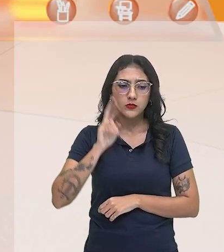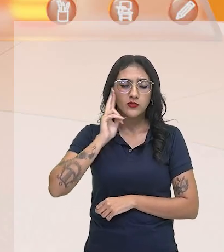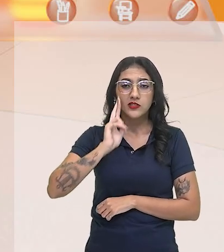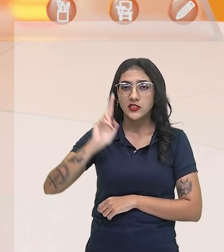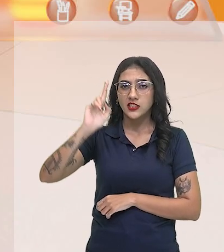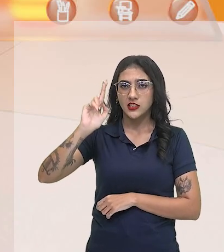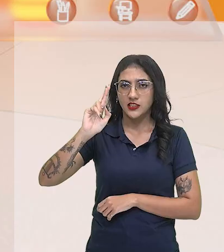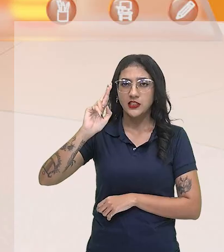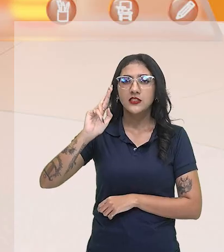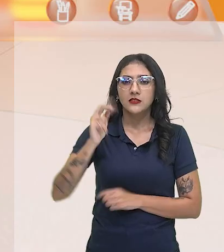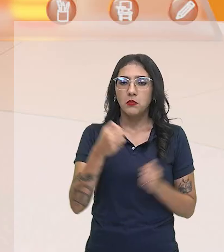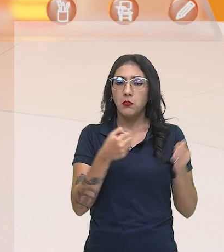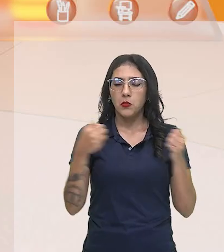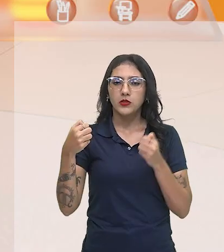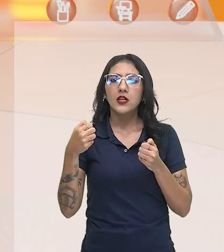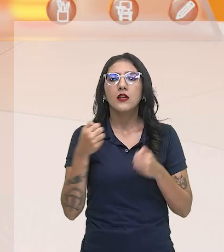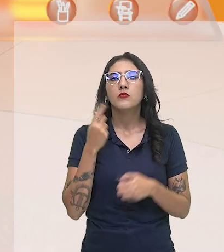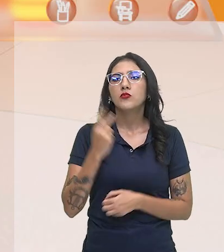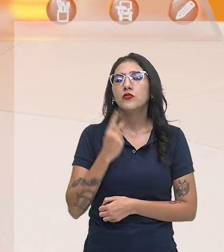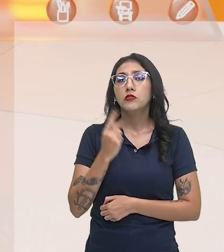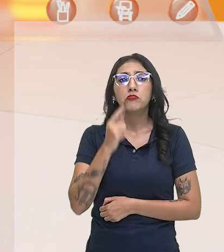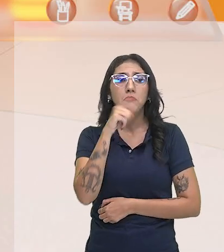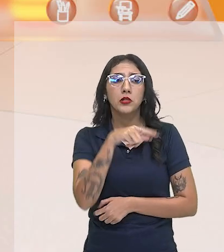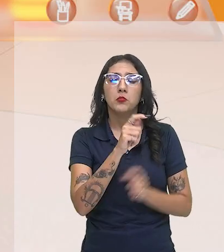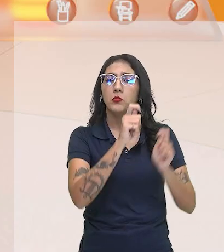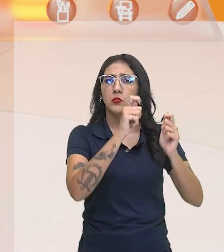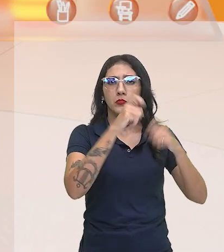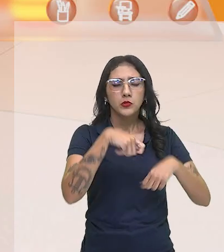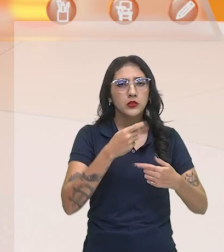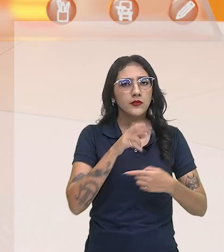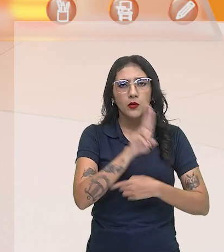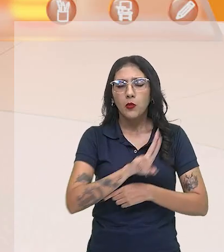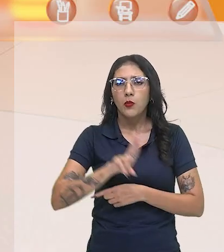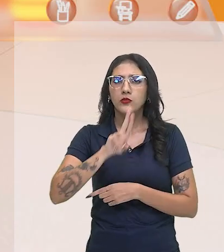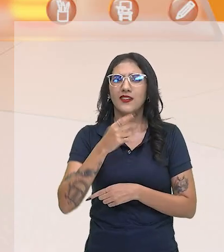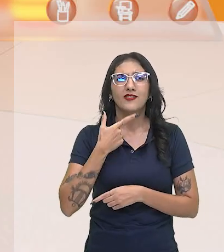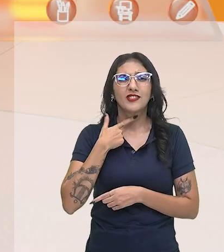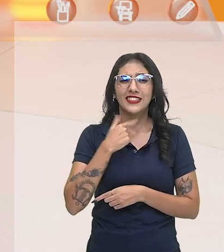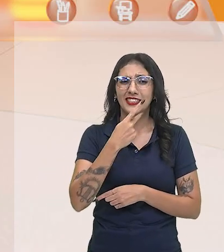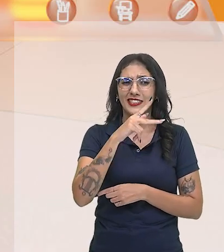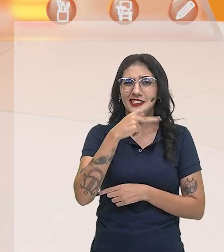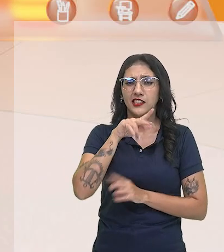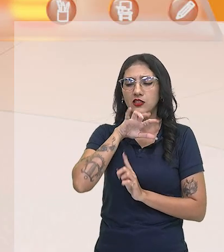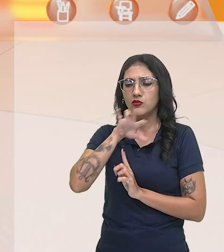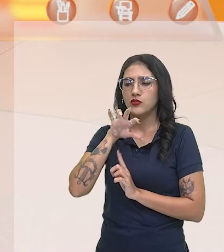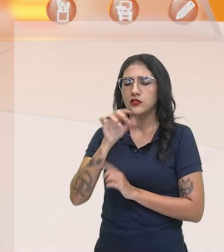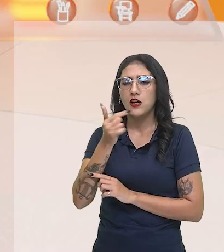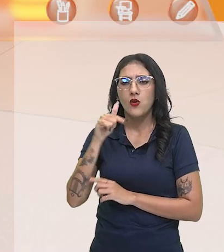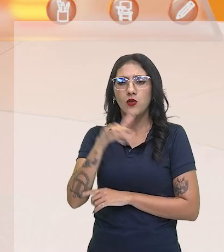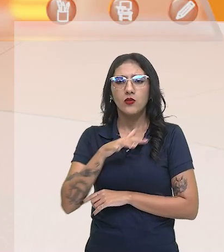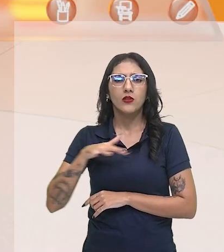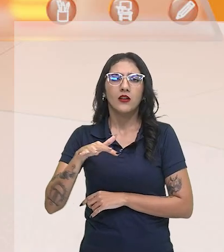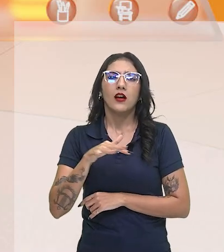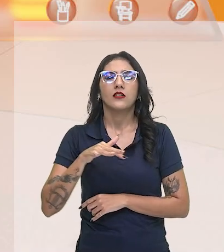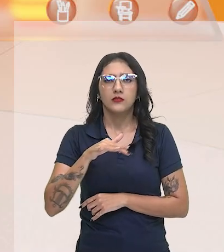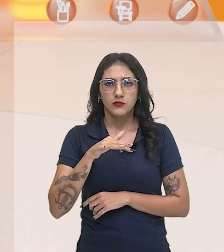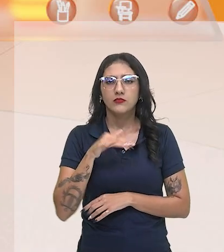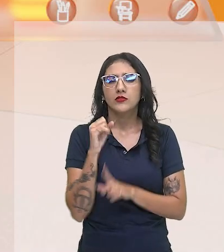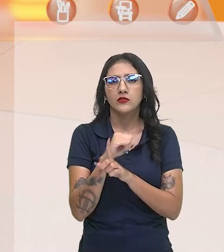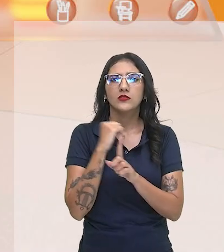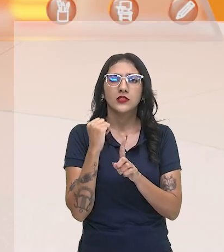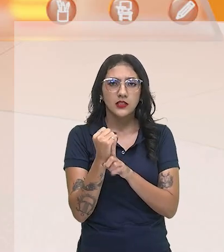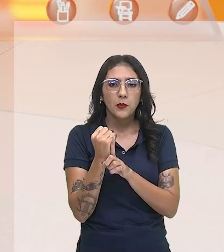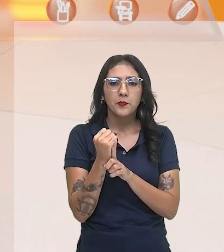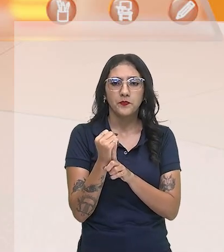político pode fazer valer sua vontade sobre a coletividade em determinadas condições sociais